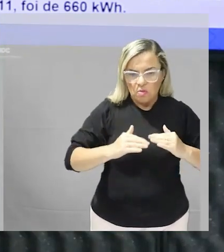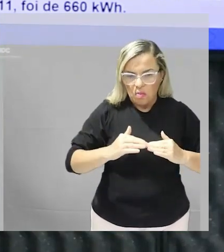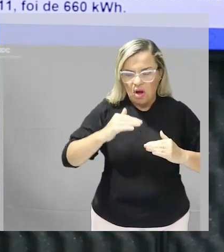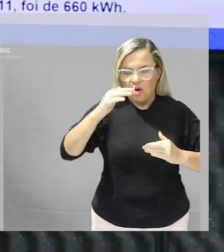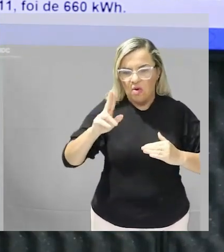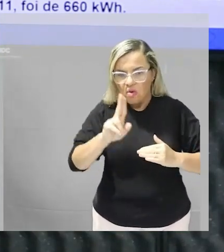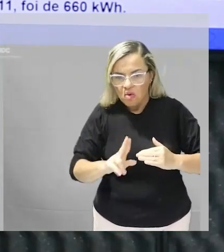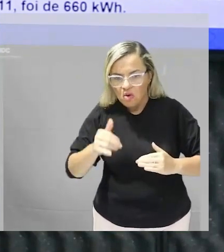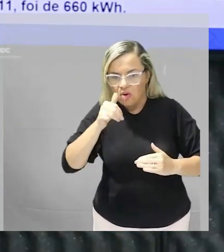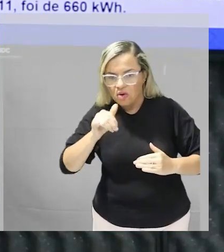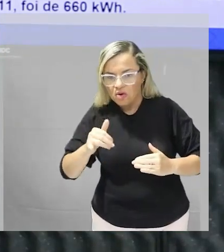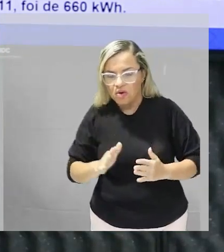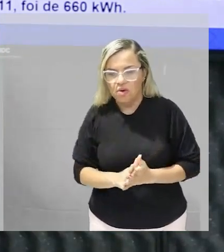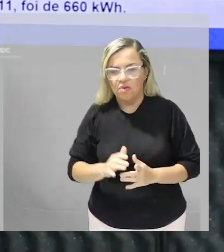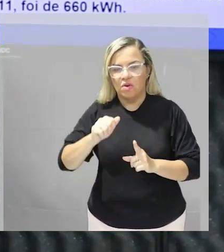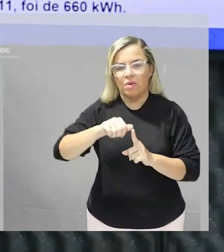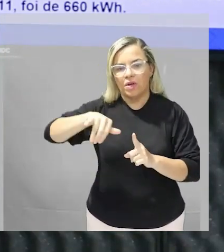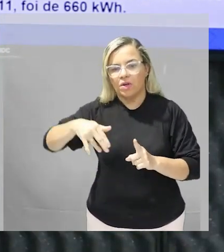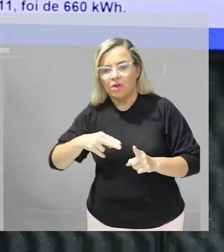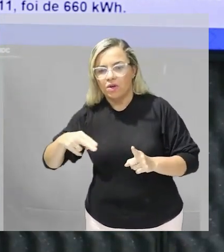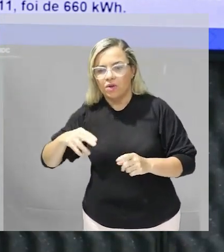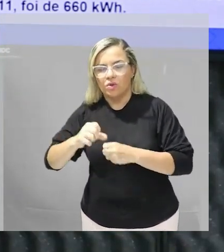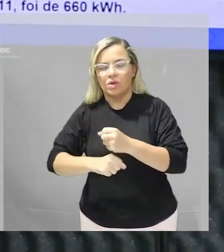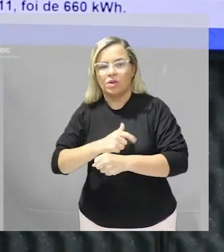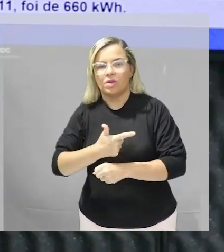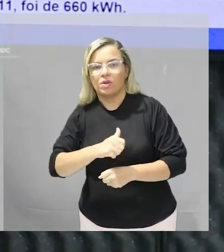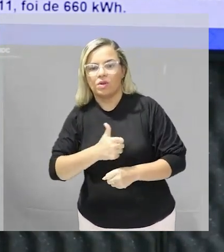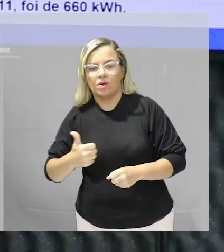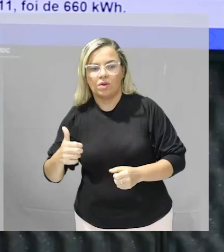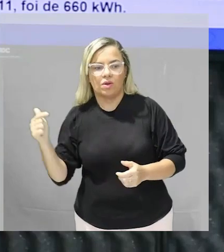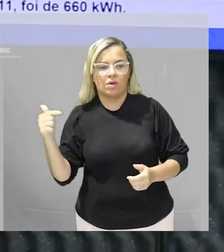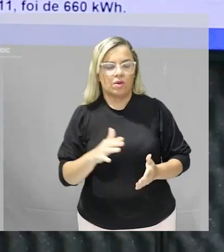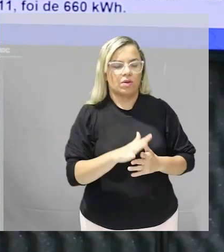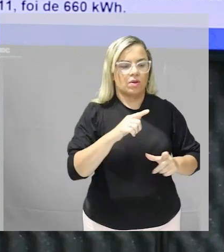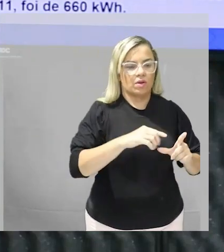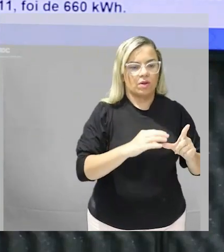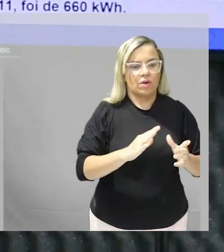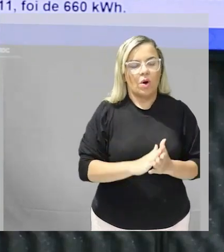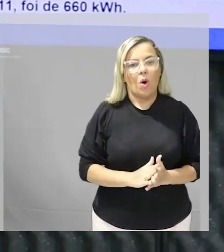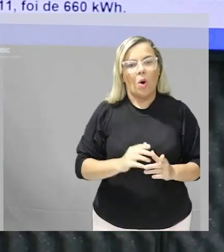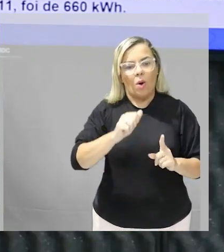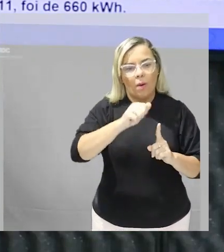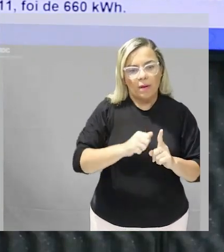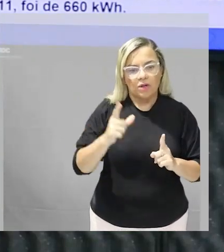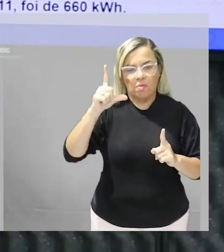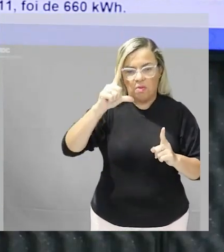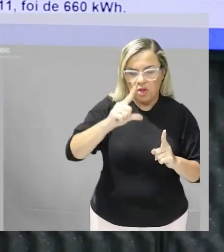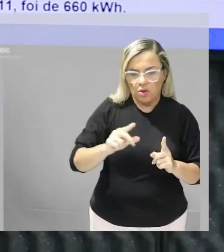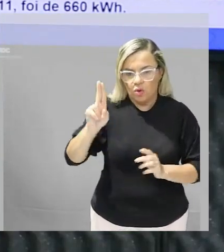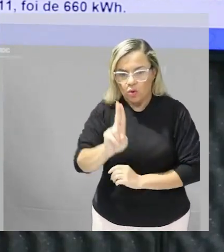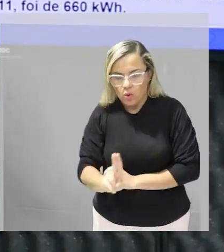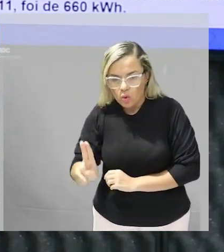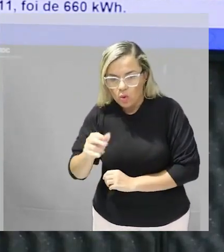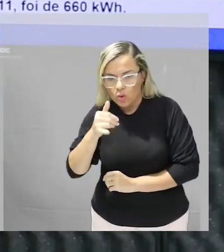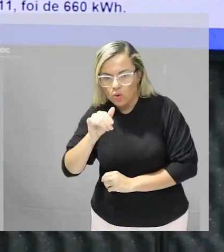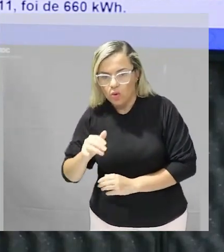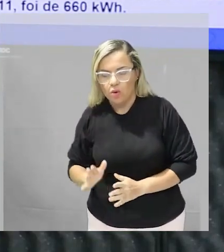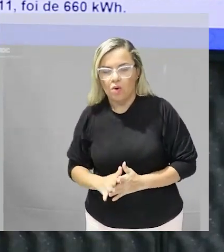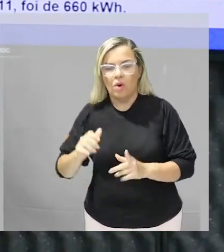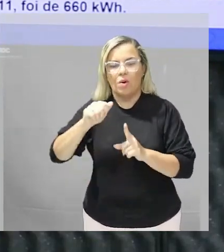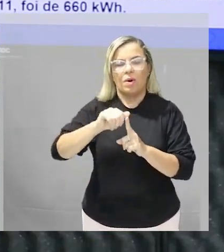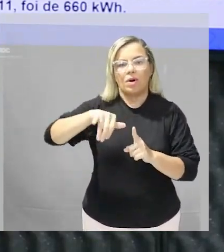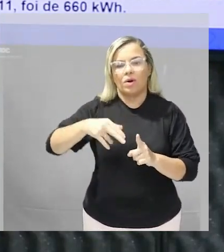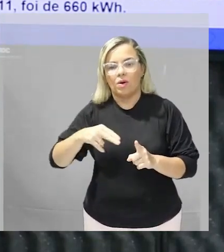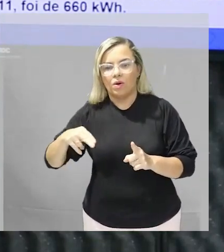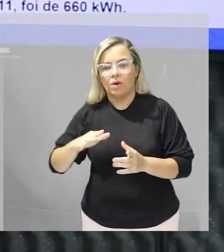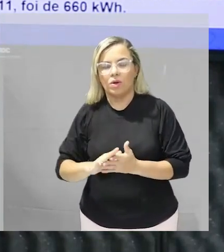foi junho de 2011 letra c o mês de menor consumo foi junho de